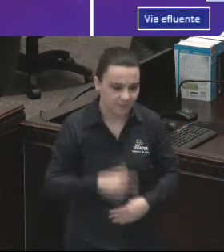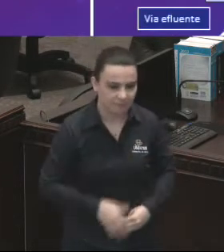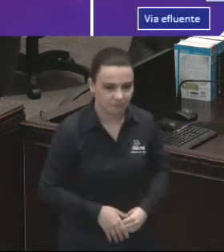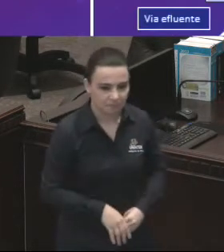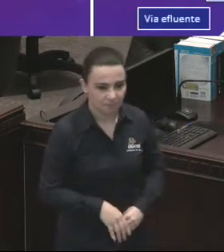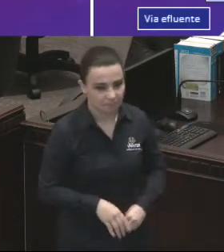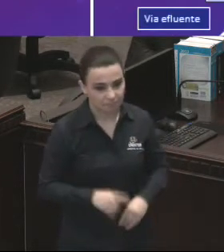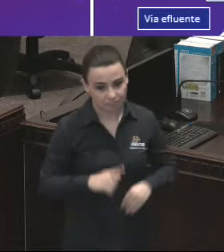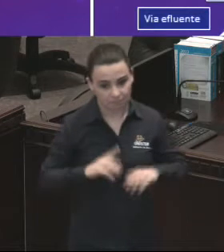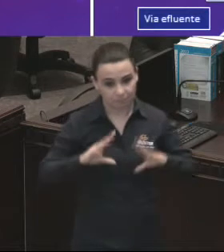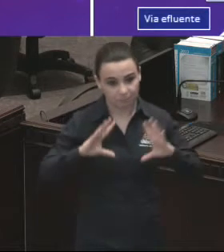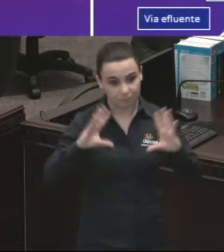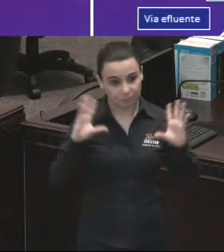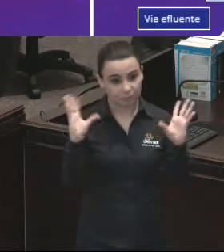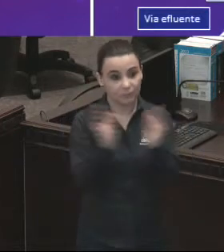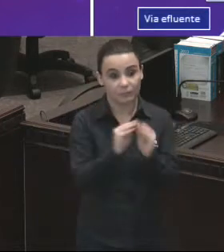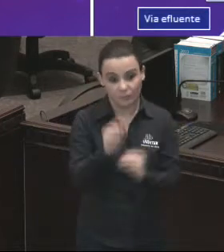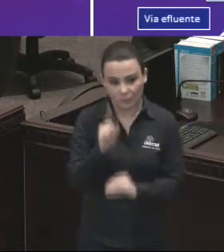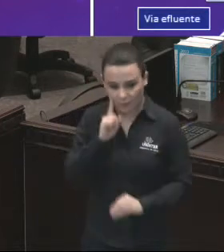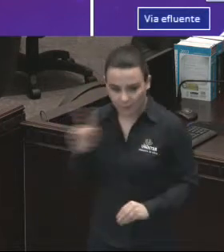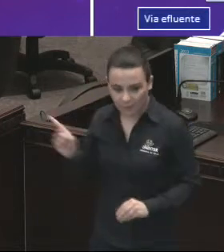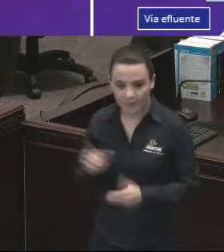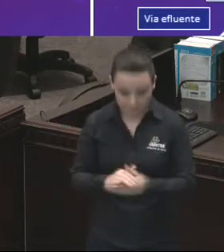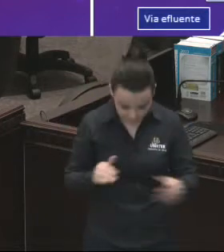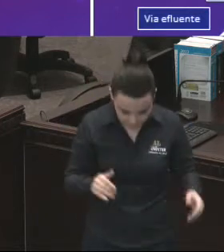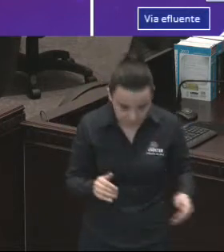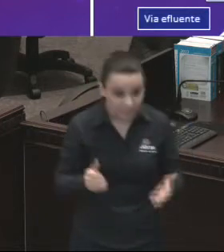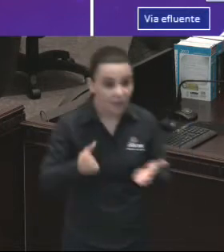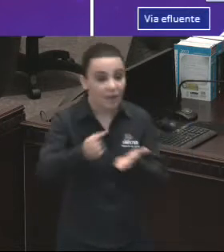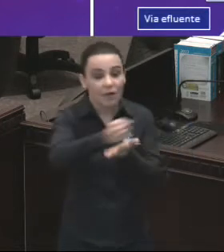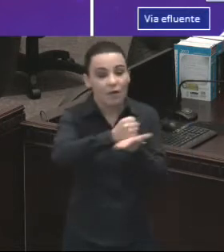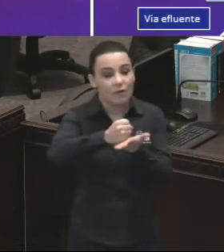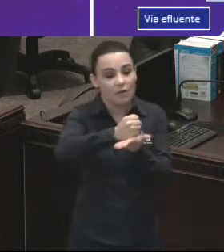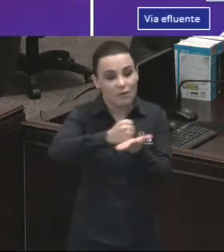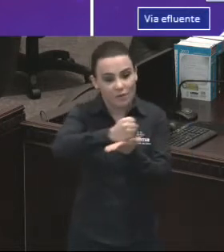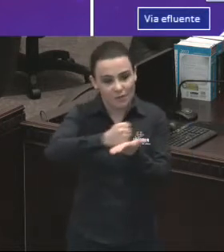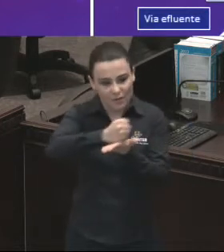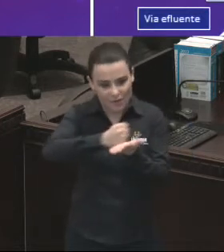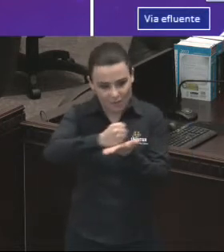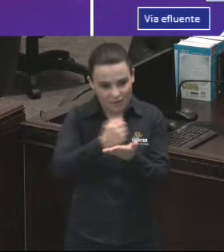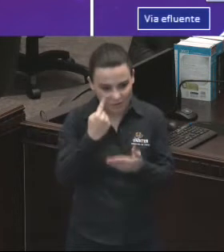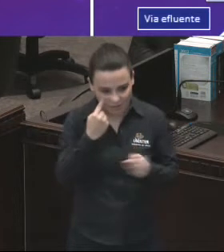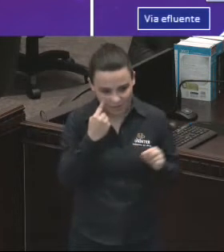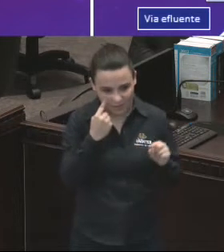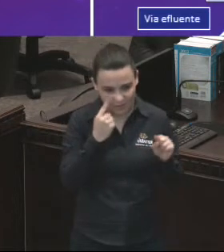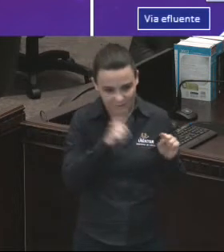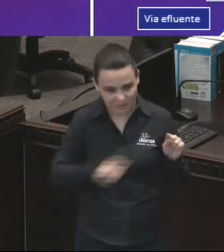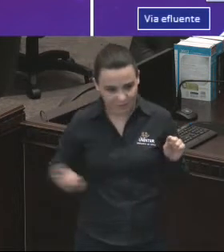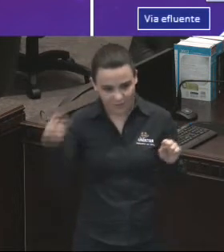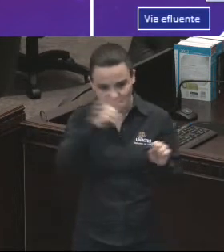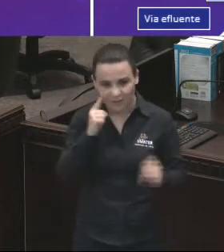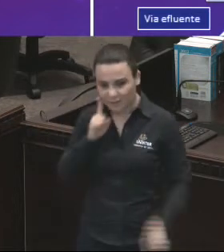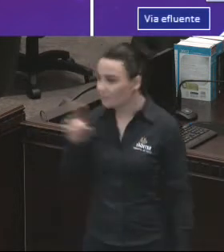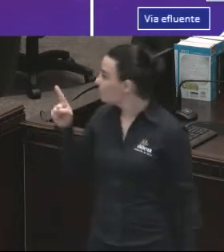aqui resume isso, né? Os fármacos na medicina humana vão chegar nas águas residuais,